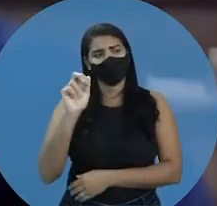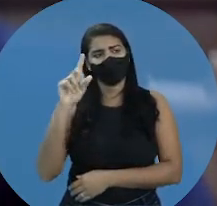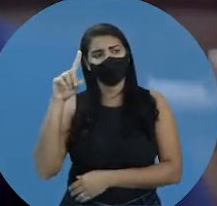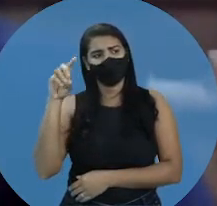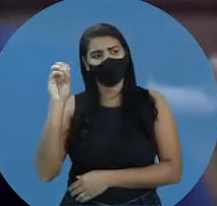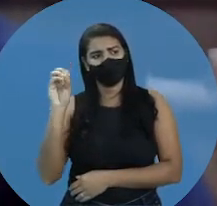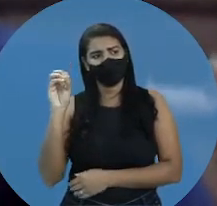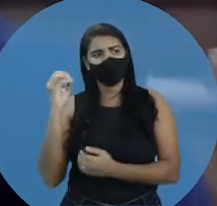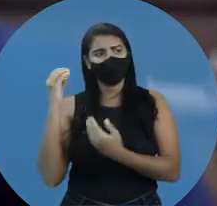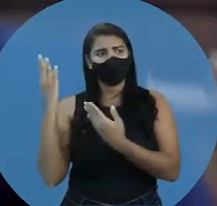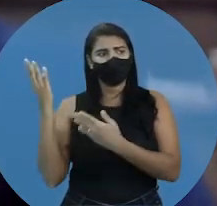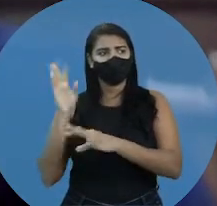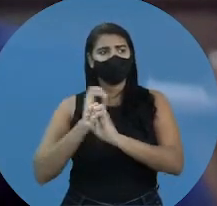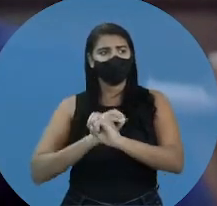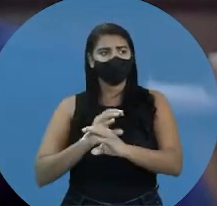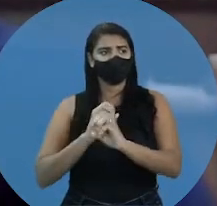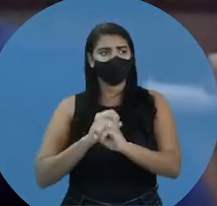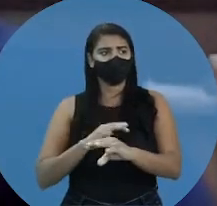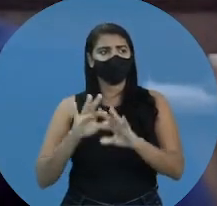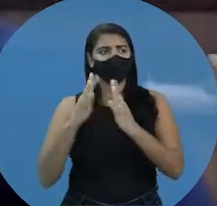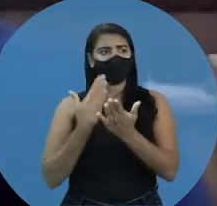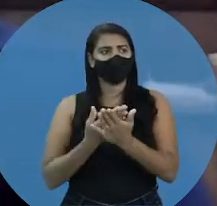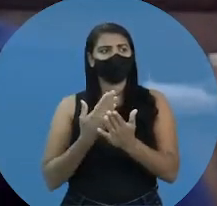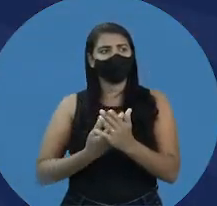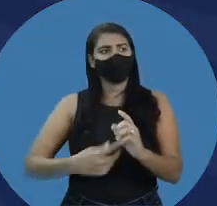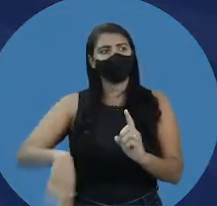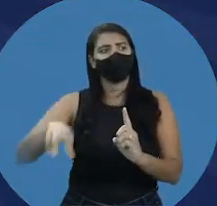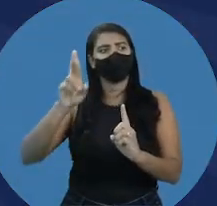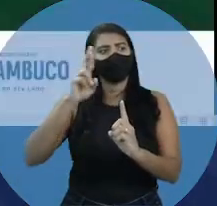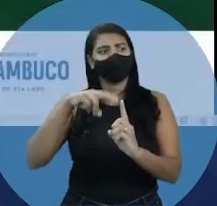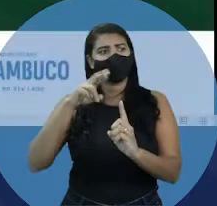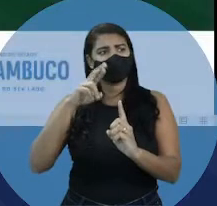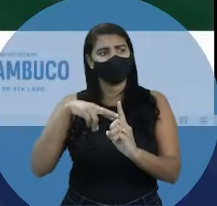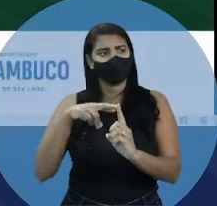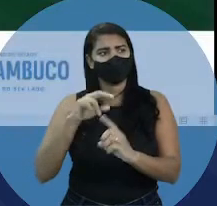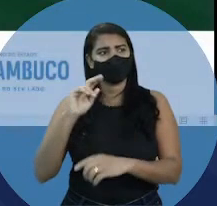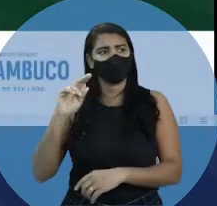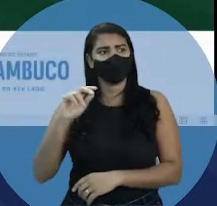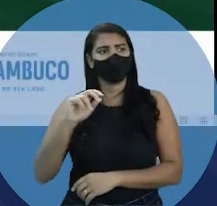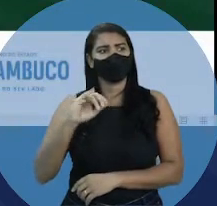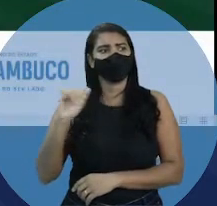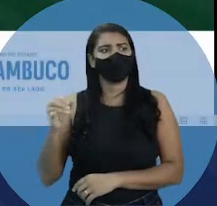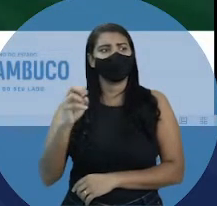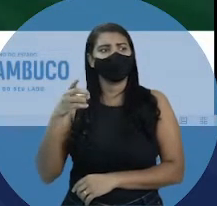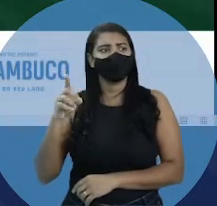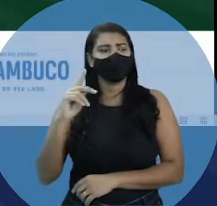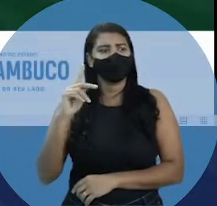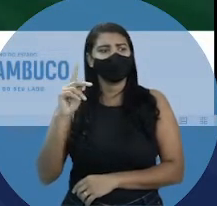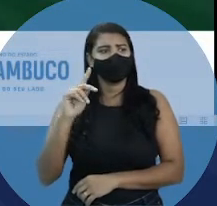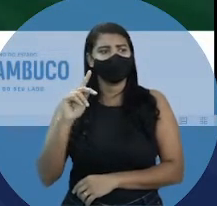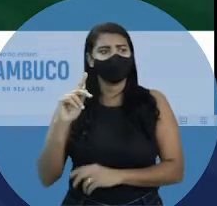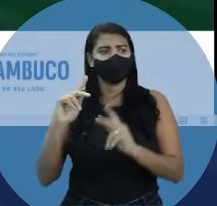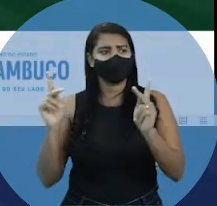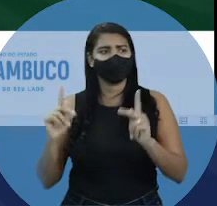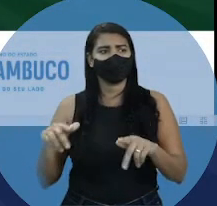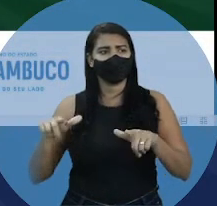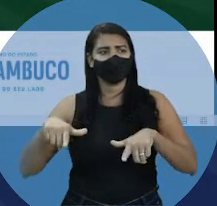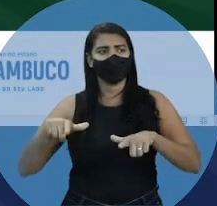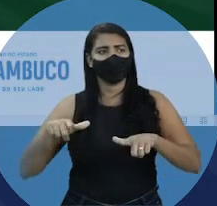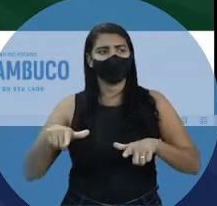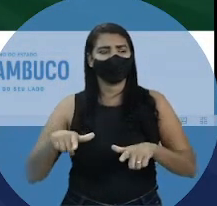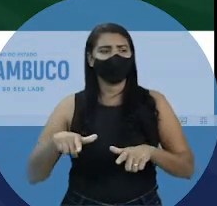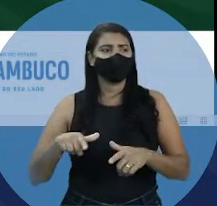Eu leciono na Escola de Referência e Ensino Médio Desembargador João Paes, que está localizada na cidade de